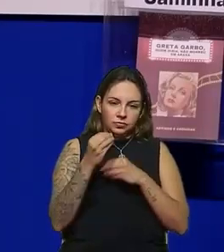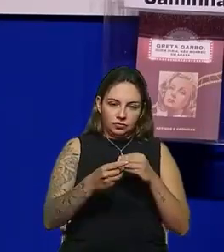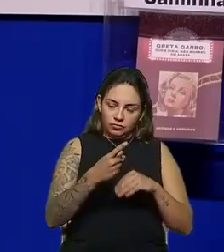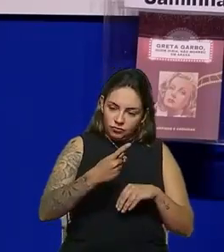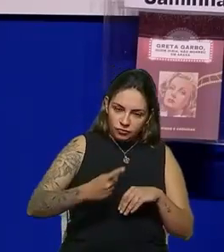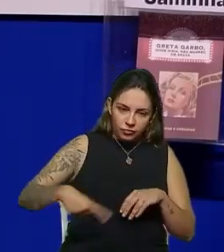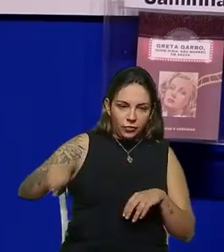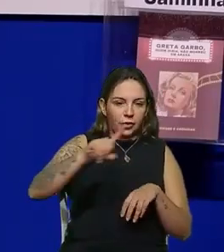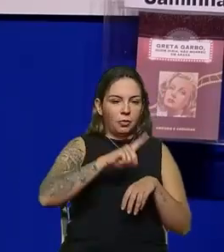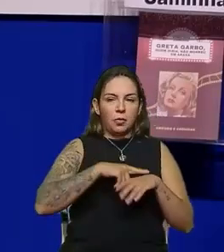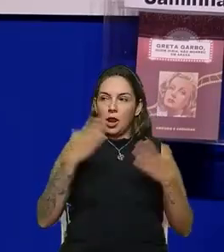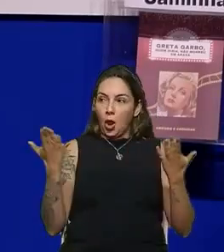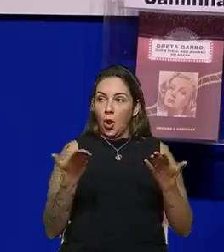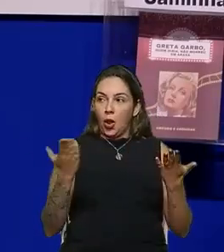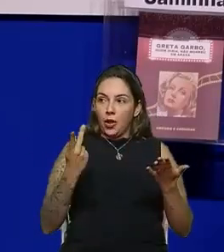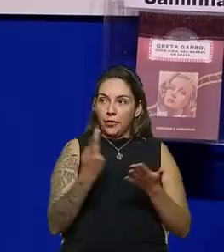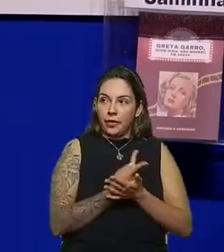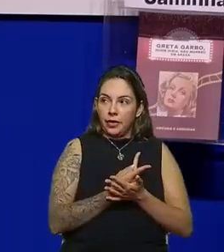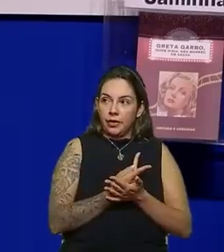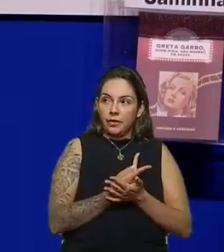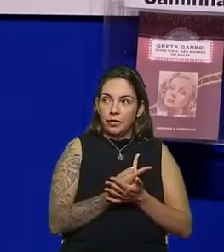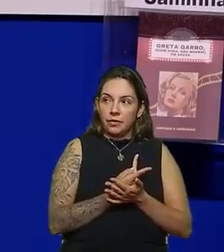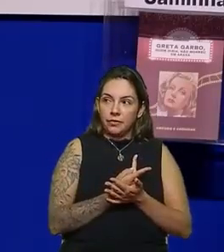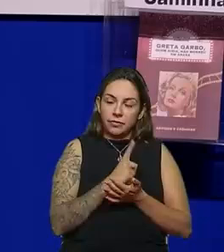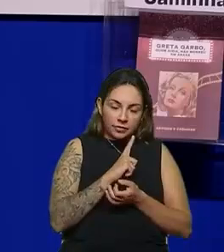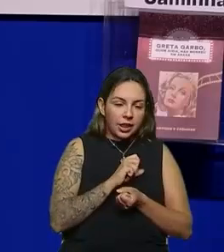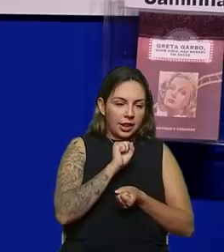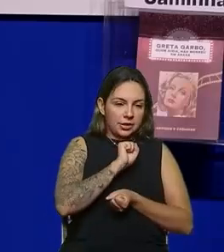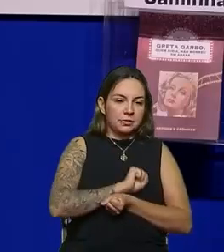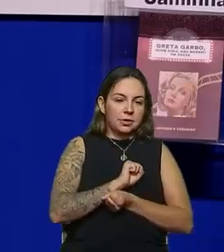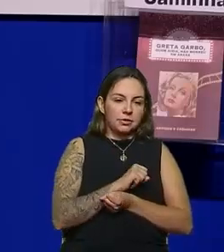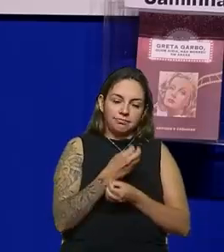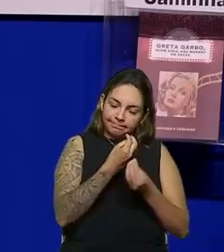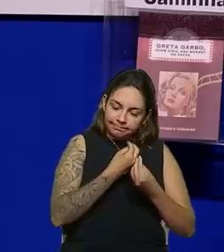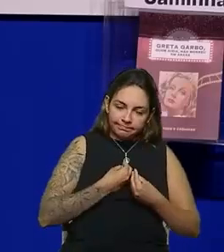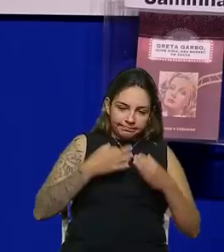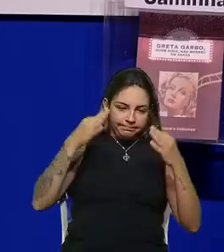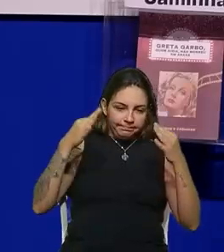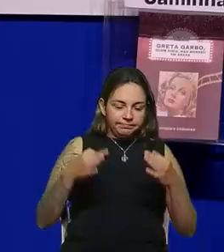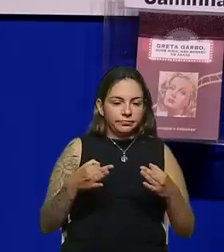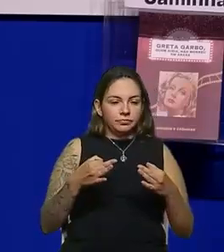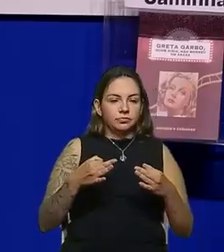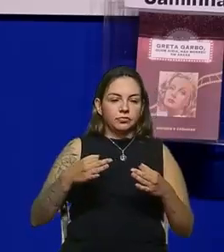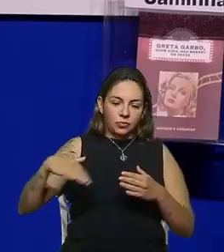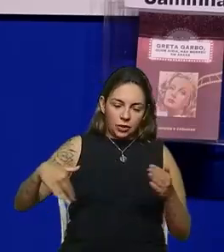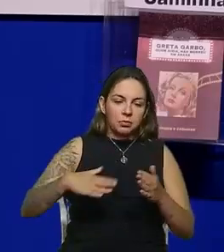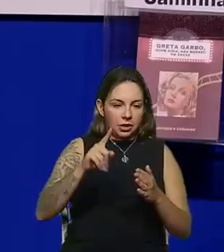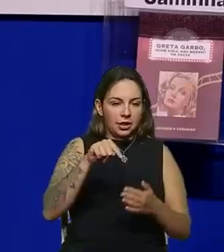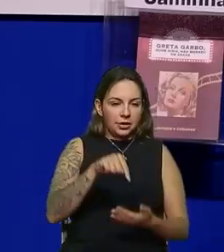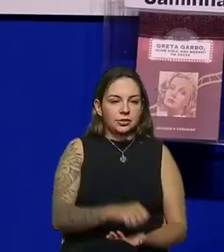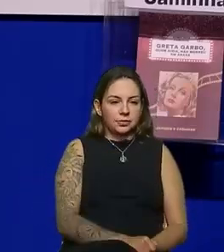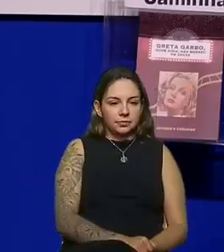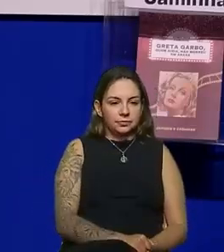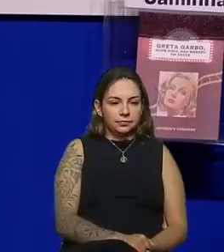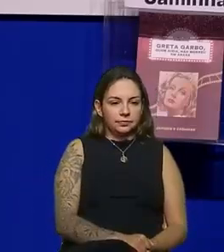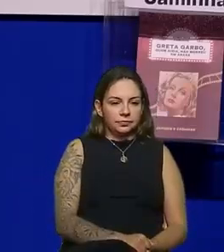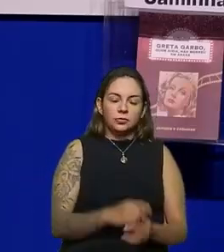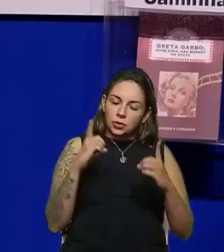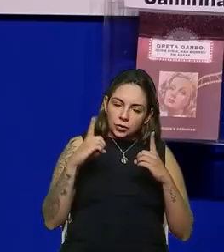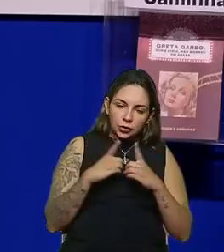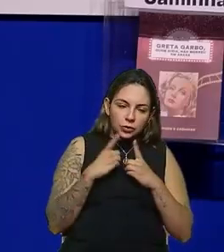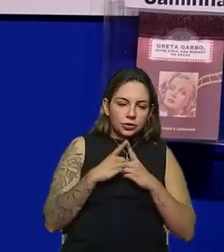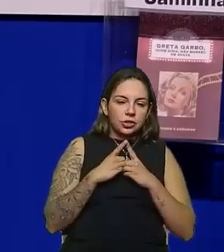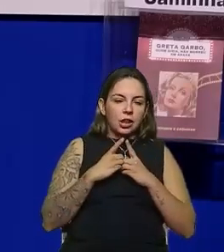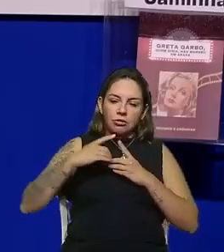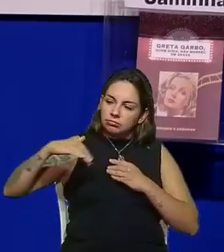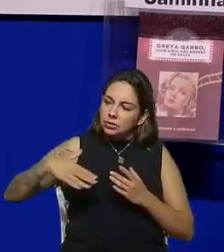Itabira. Que alimentam essa esperança, que nos dão a certeza de que o caminho é este, o caminho do diálogo, o